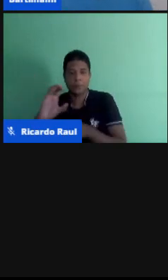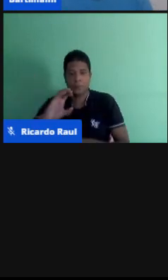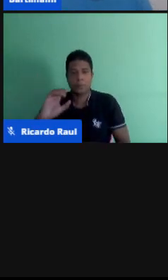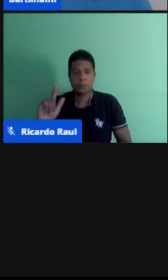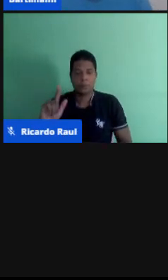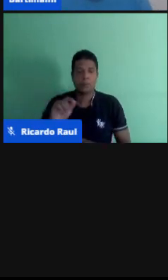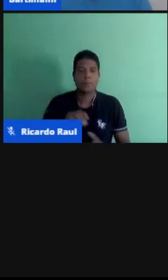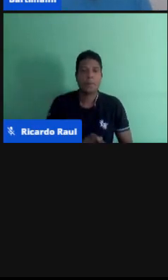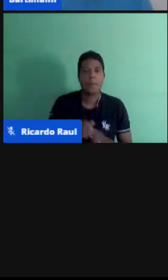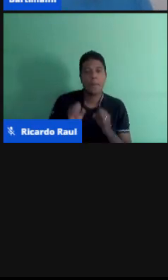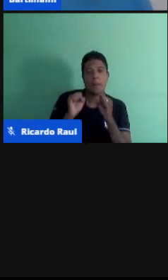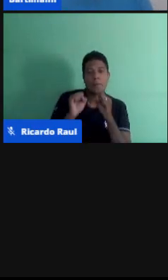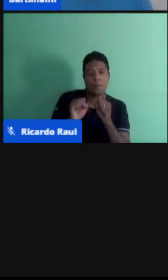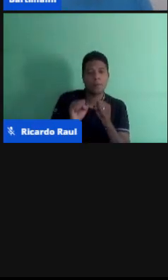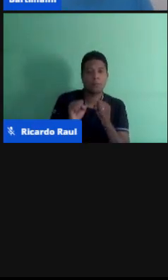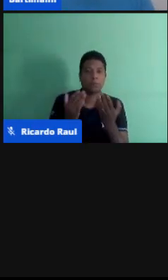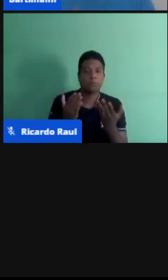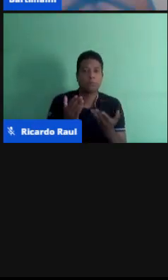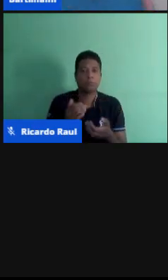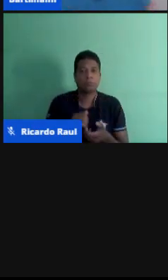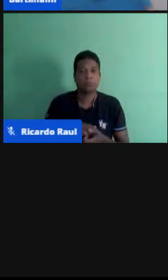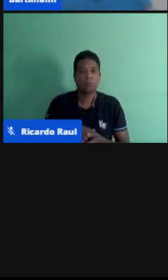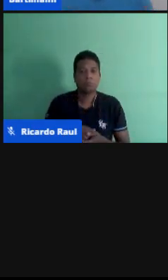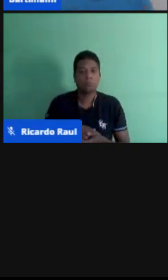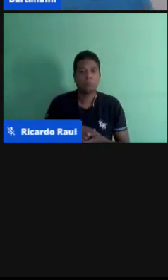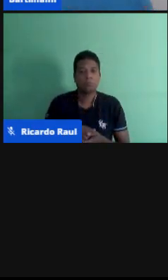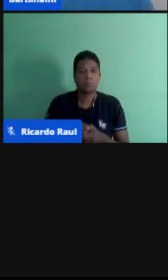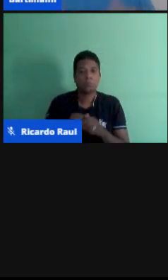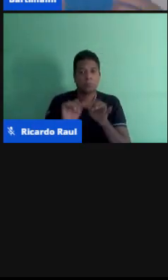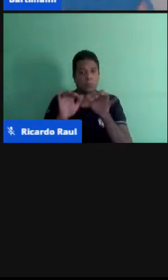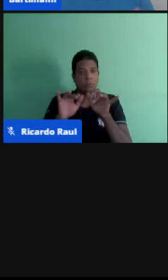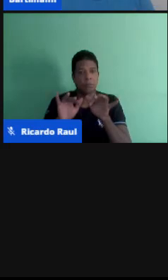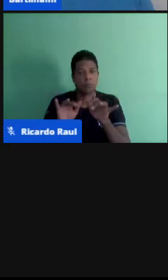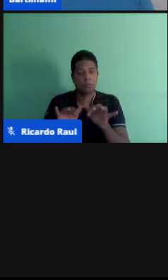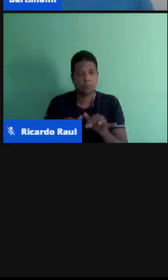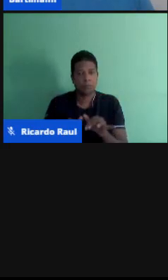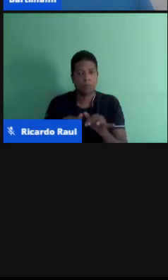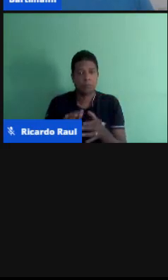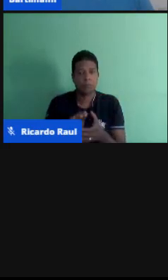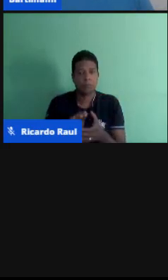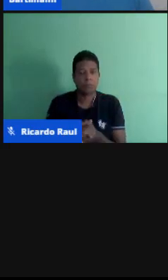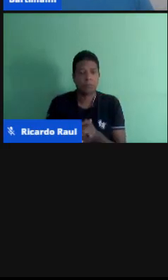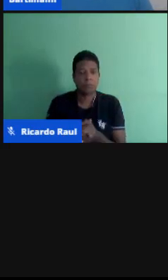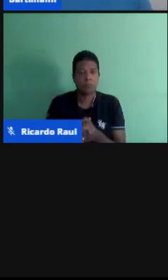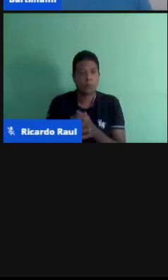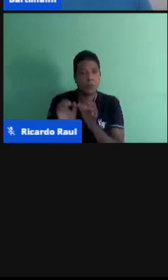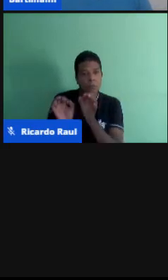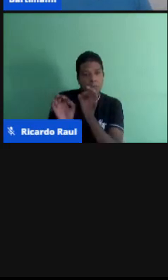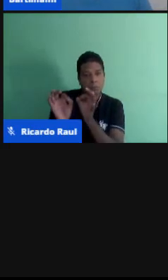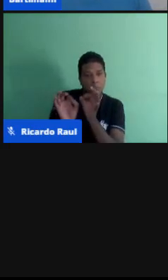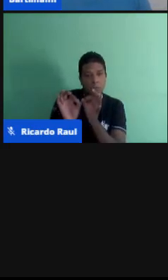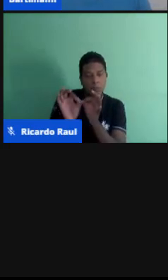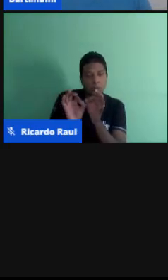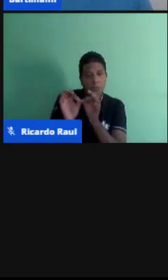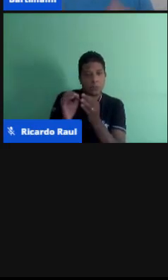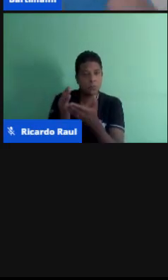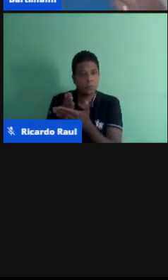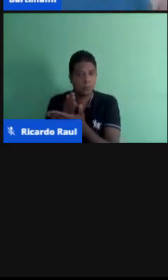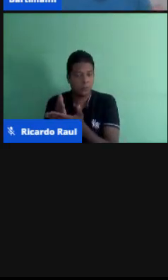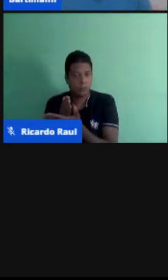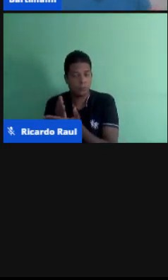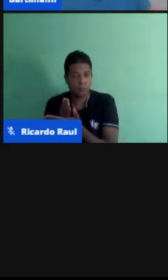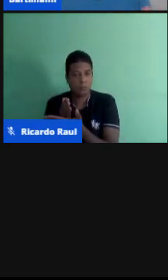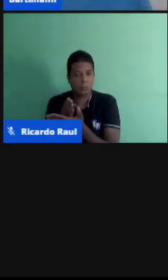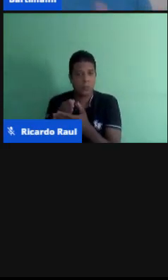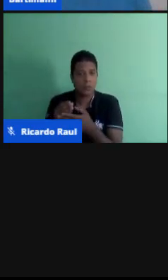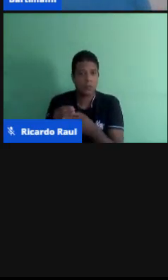Grande. Você pode gerar esses dados, colocar esses dados de uma forma organizada lá no seu caderno de atividades